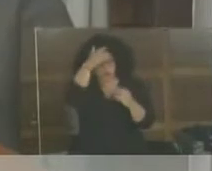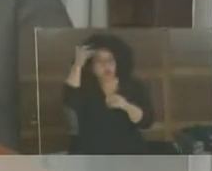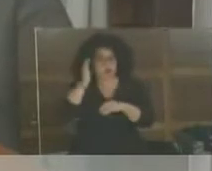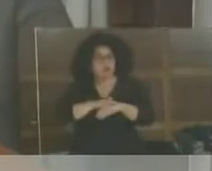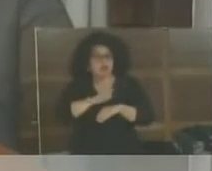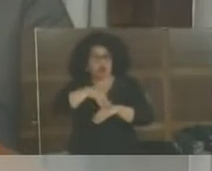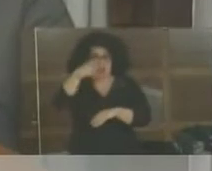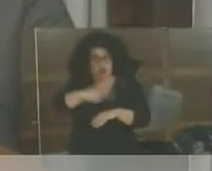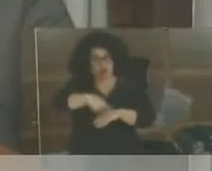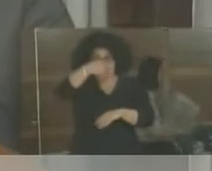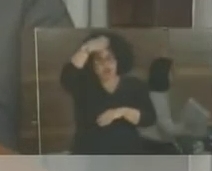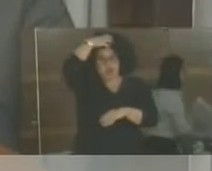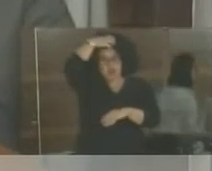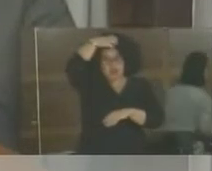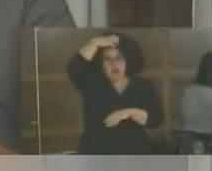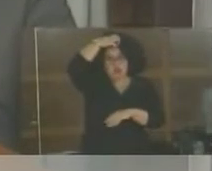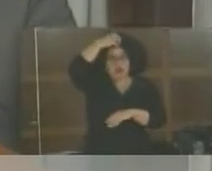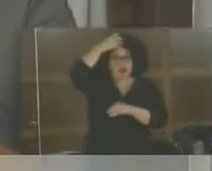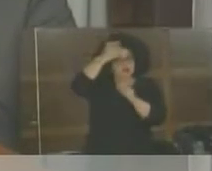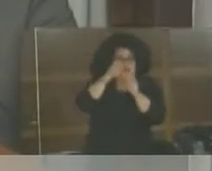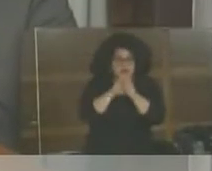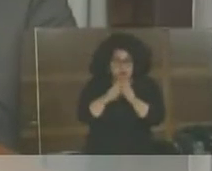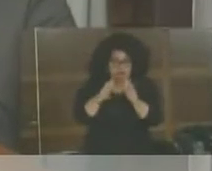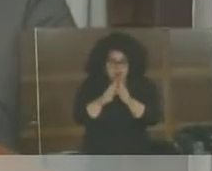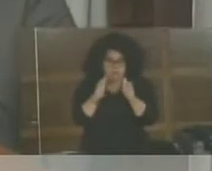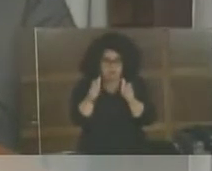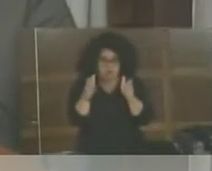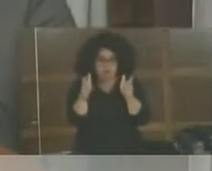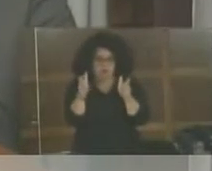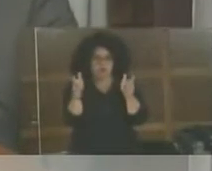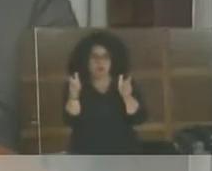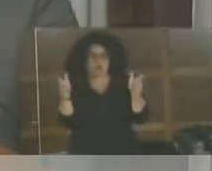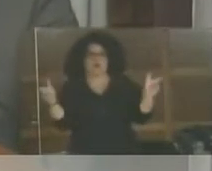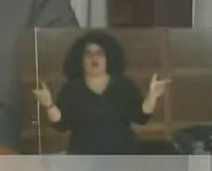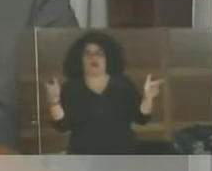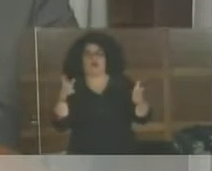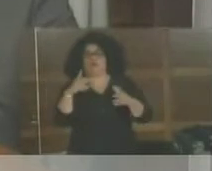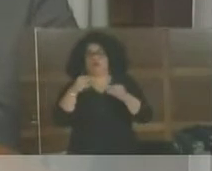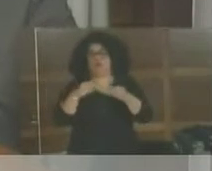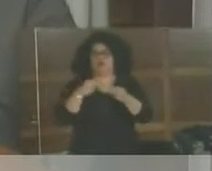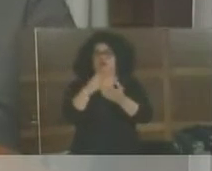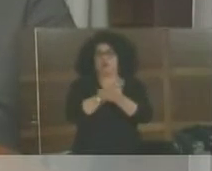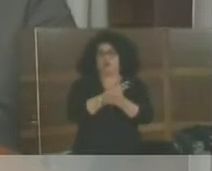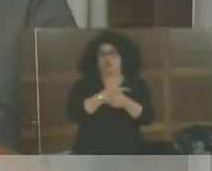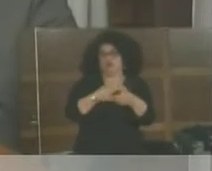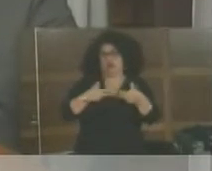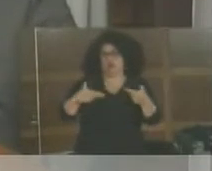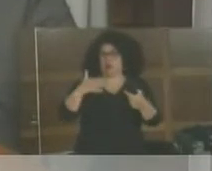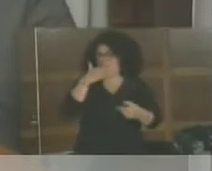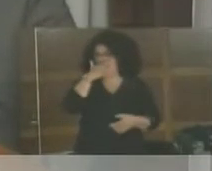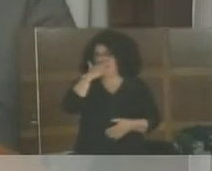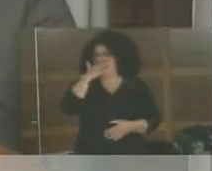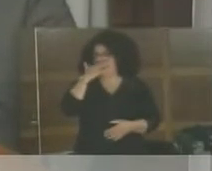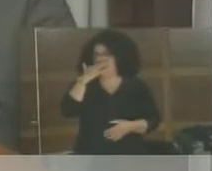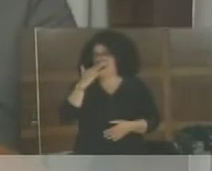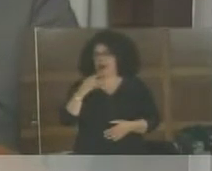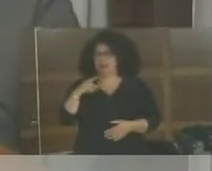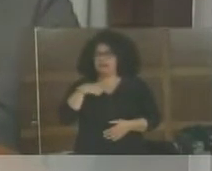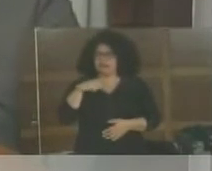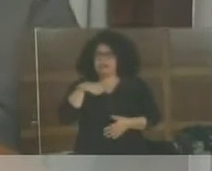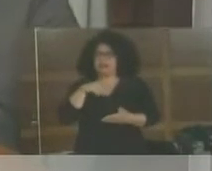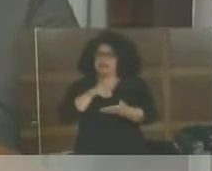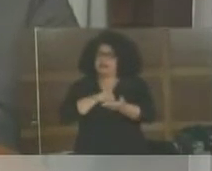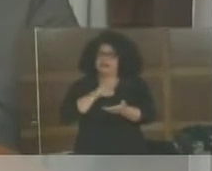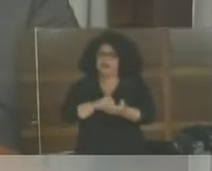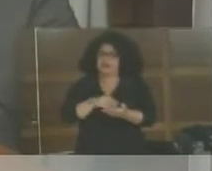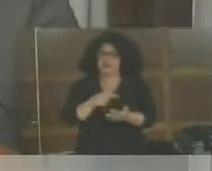Angra dos Reis vem ficando muito mais frequente. De certa forma, vem ocorrendo uma certa falha do poder